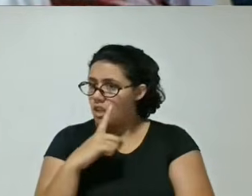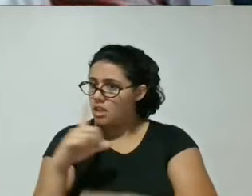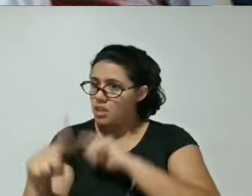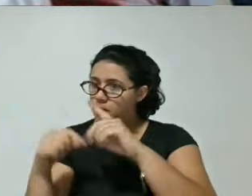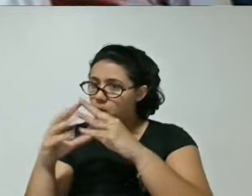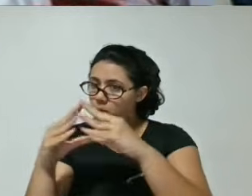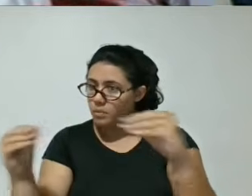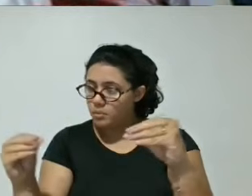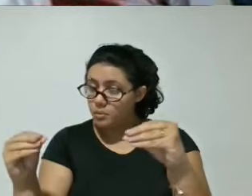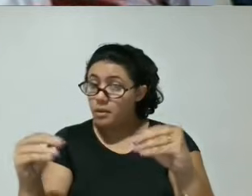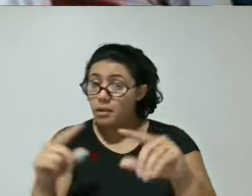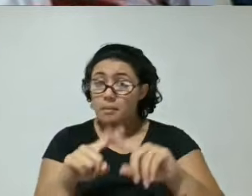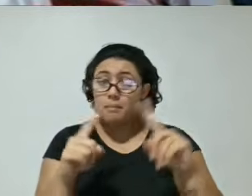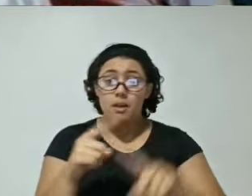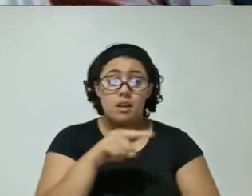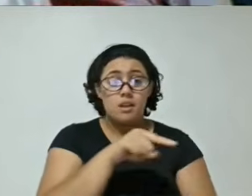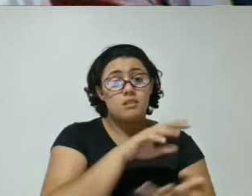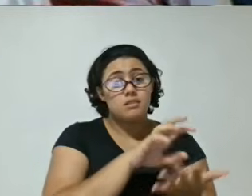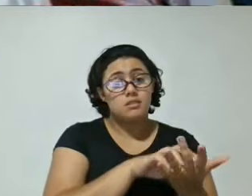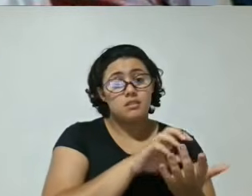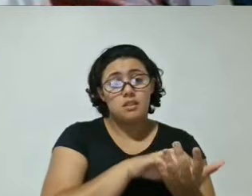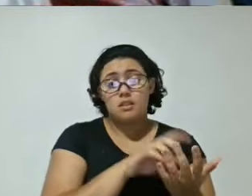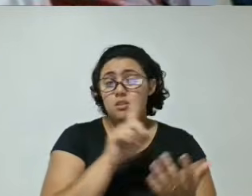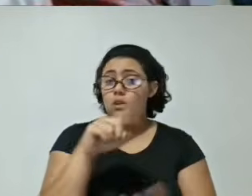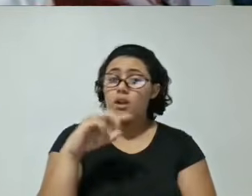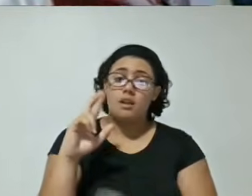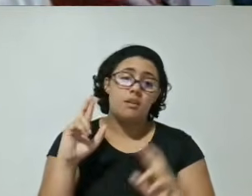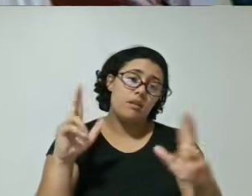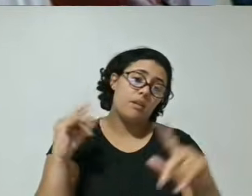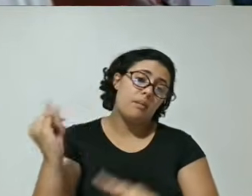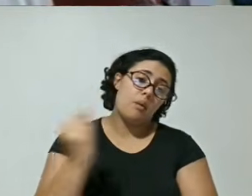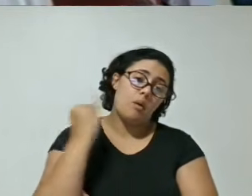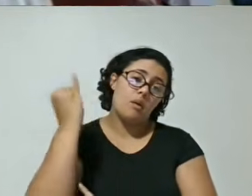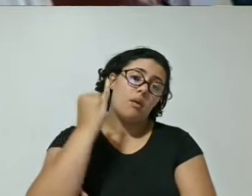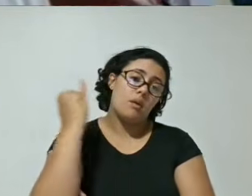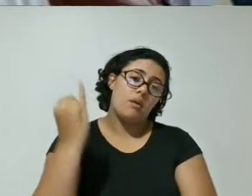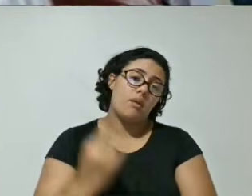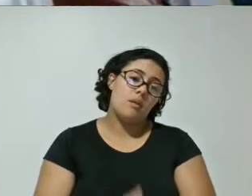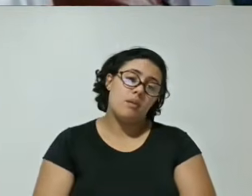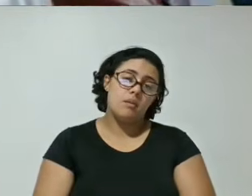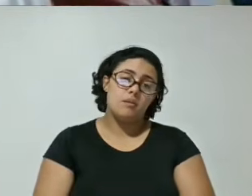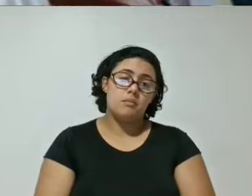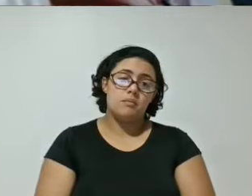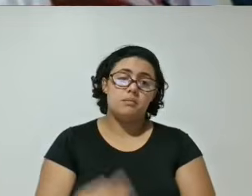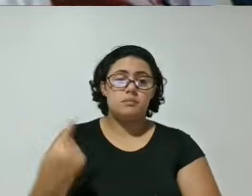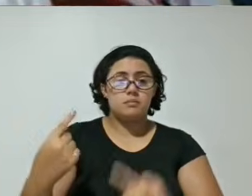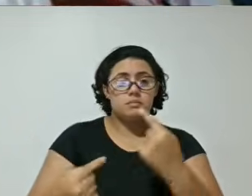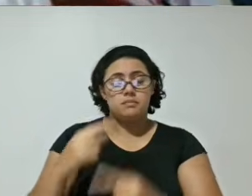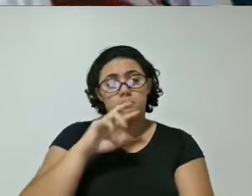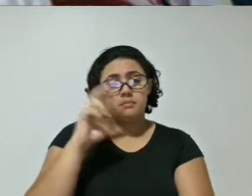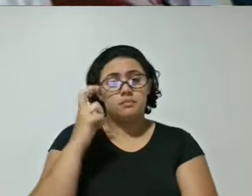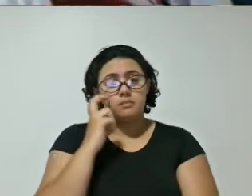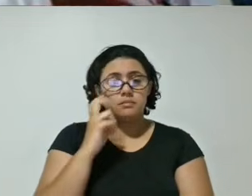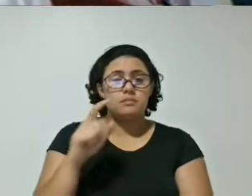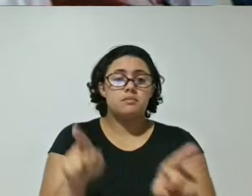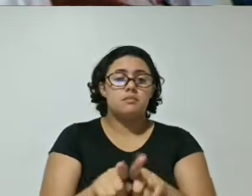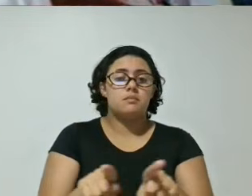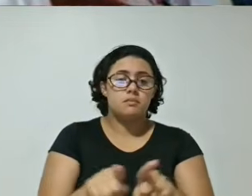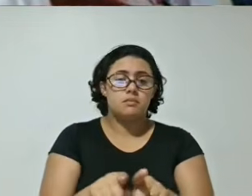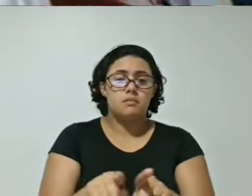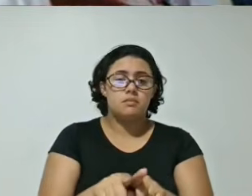equipamento representa para essa comunidade é muito importante, né? E para as políticas culturais e para